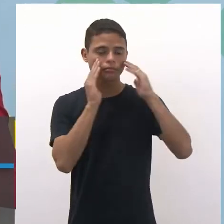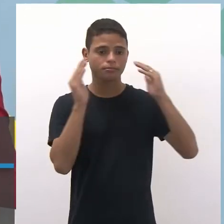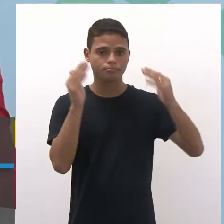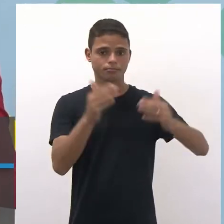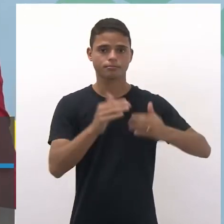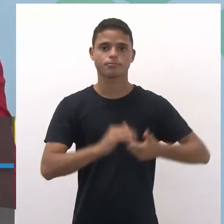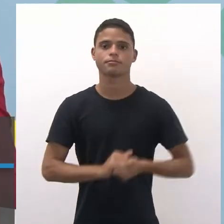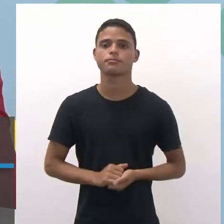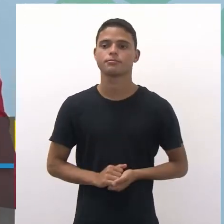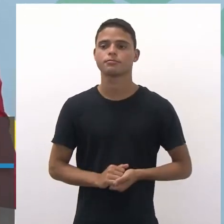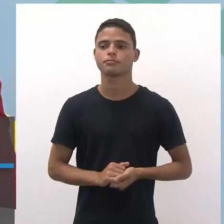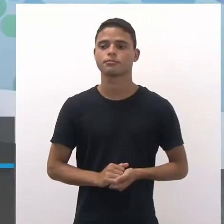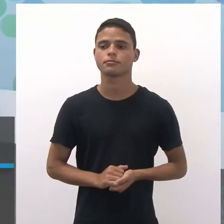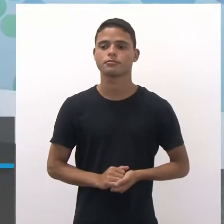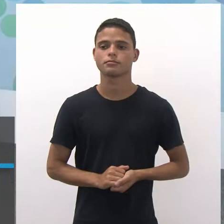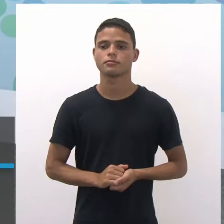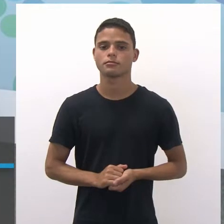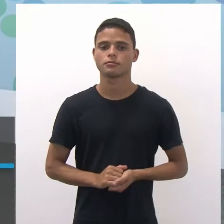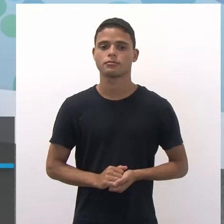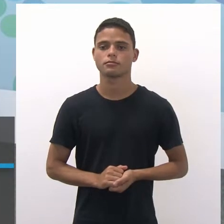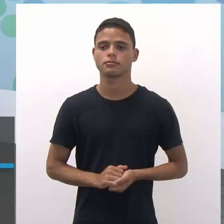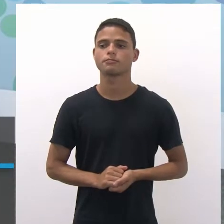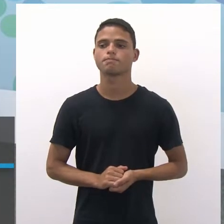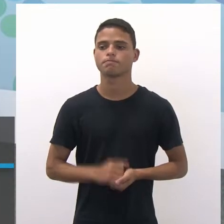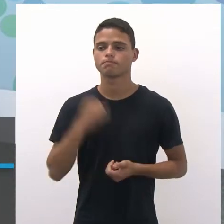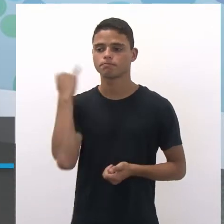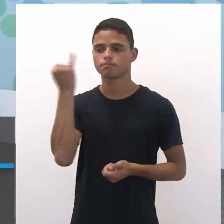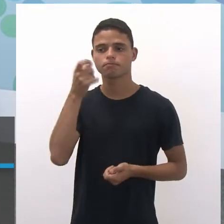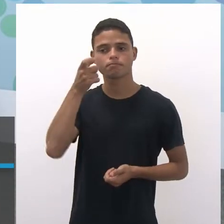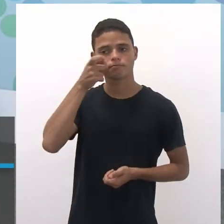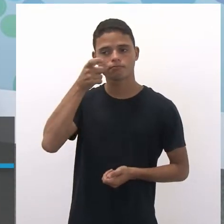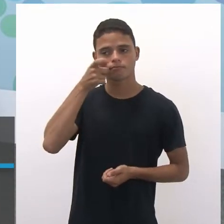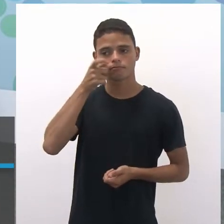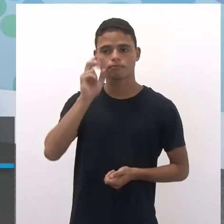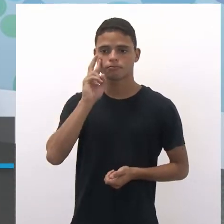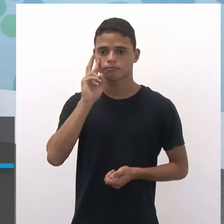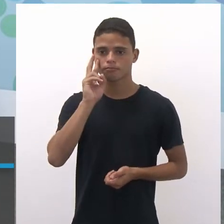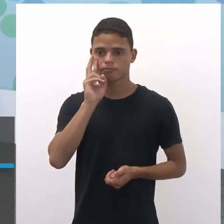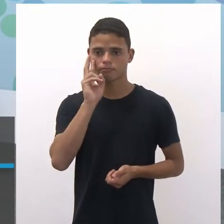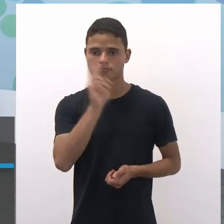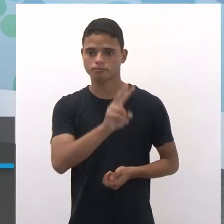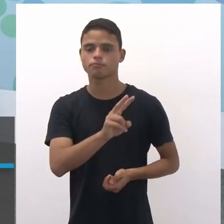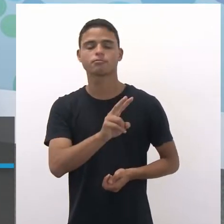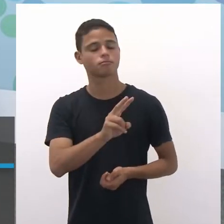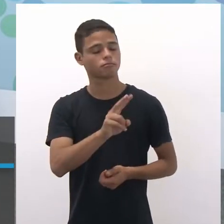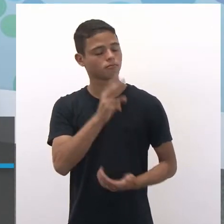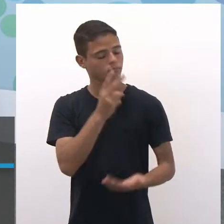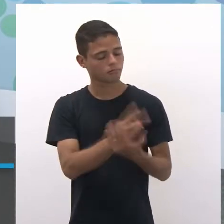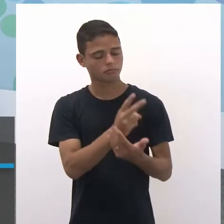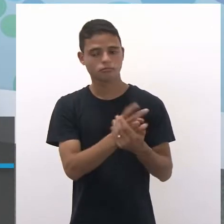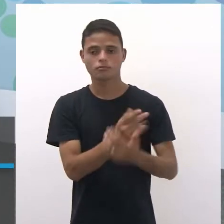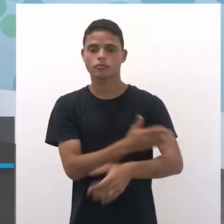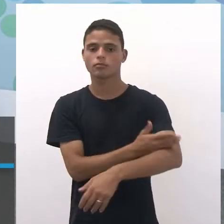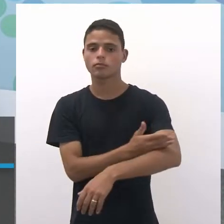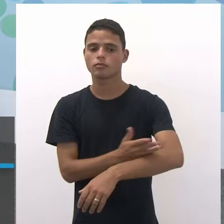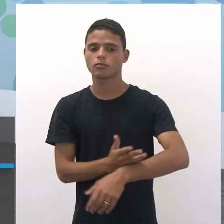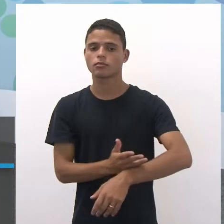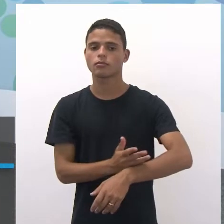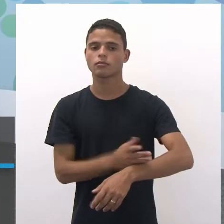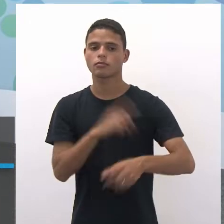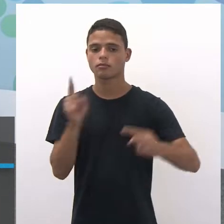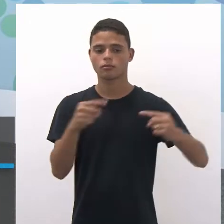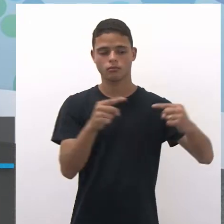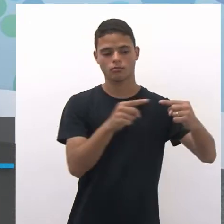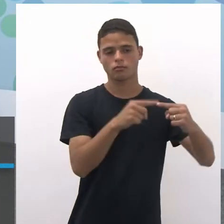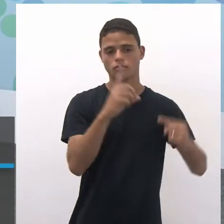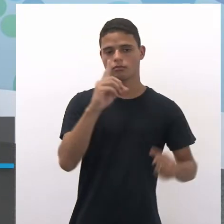naquele momento, né? E aí, mais um ponto interessante, veja também o que eu fazia e que dava muito certo. Isso não atingia 100%